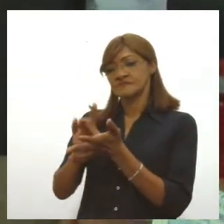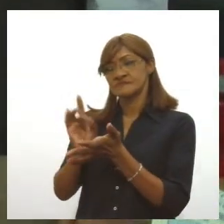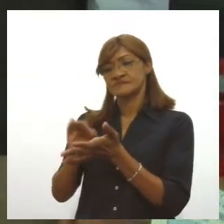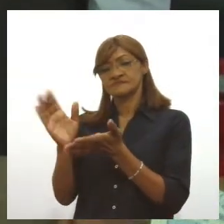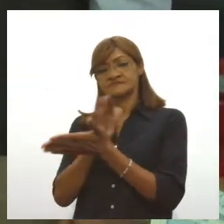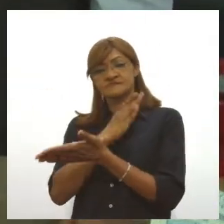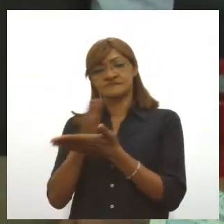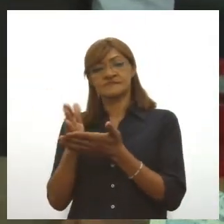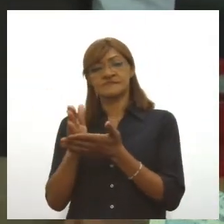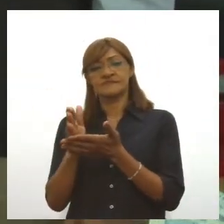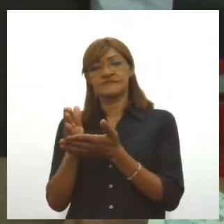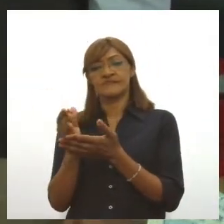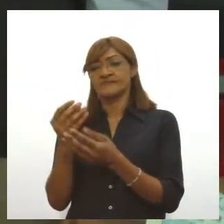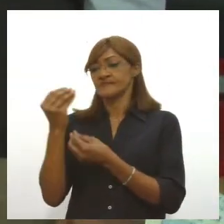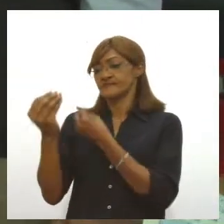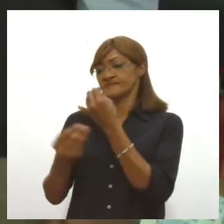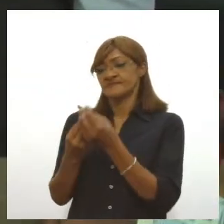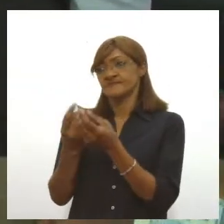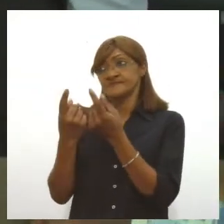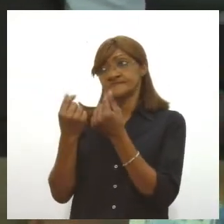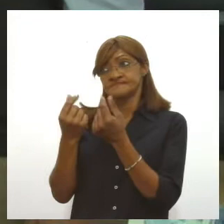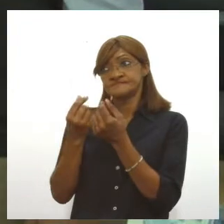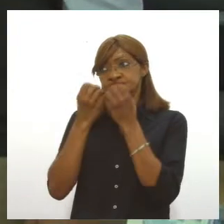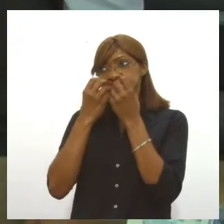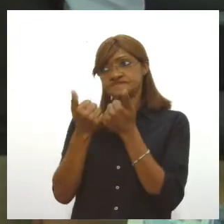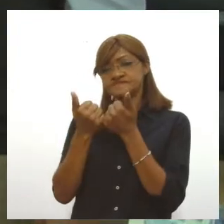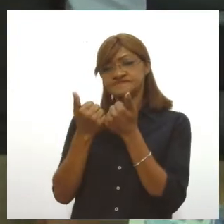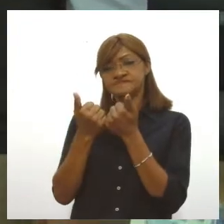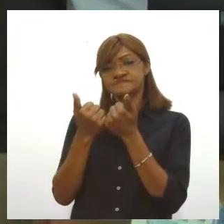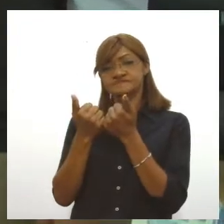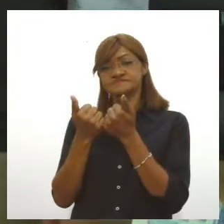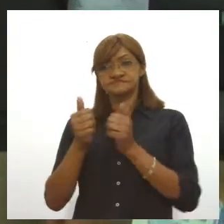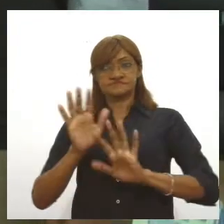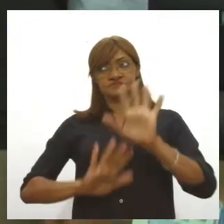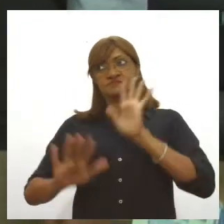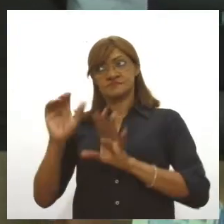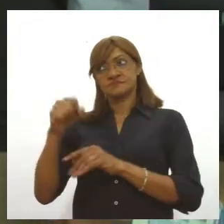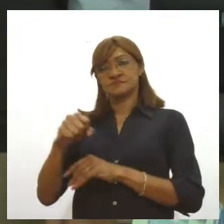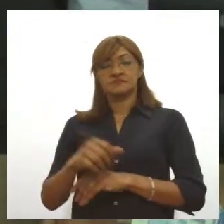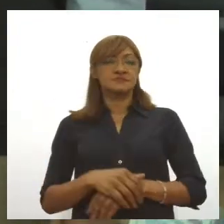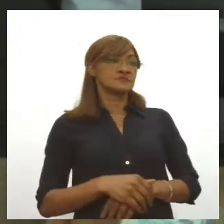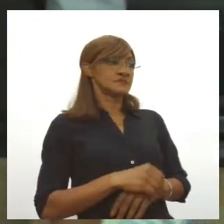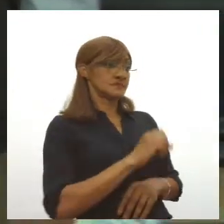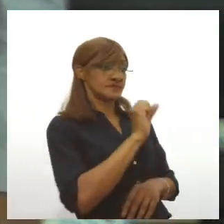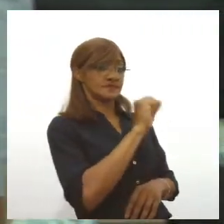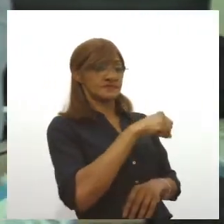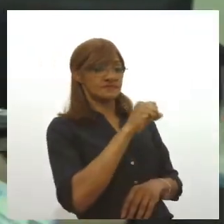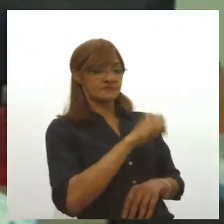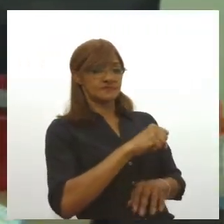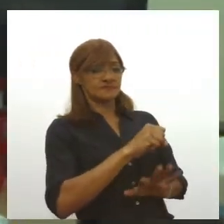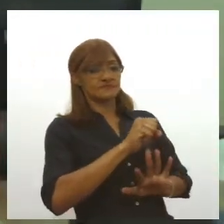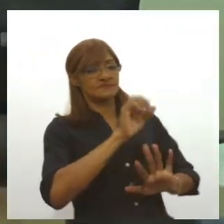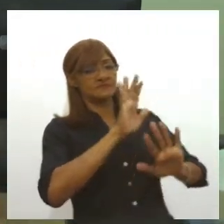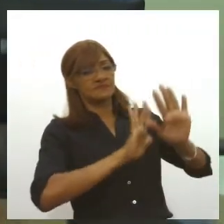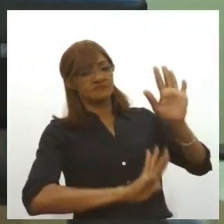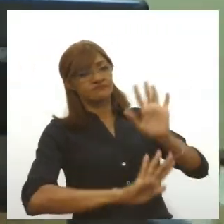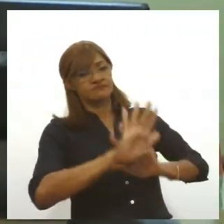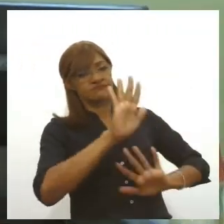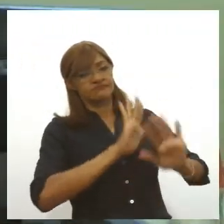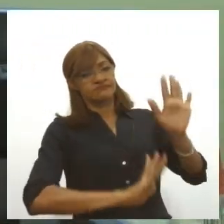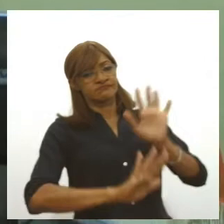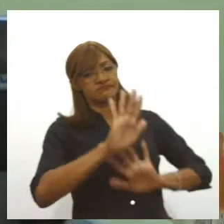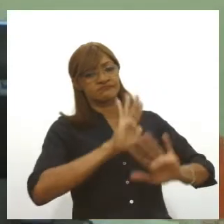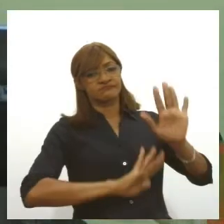ofertas tentadoras, um bom dia de compra, mas tem que ter muito cuidado. Isso, muita cautela, né? A Black Friday é uma campanha